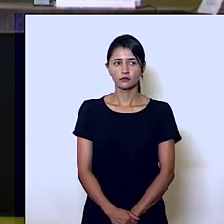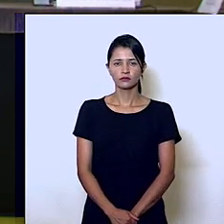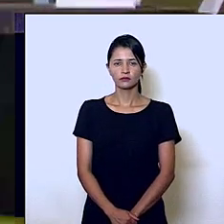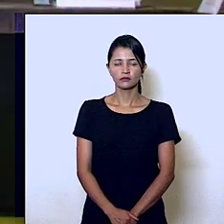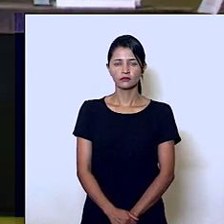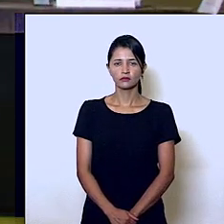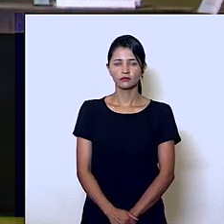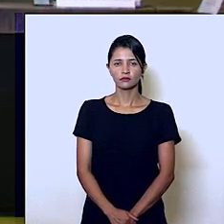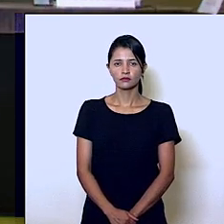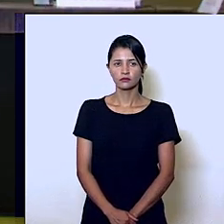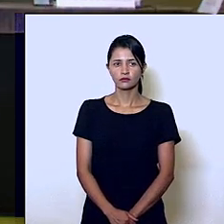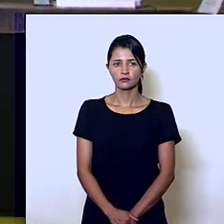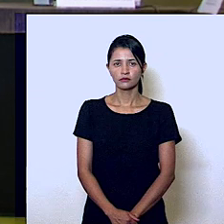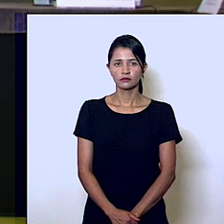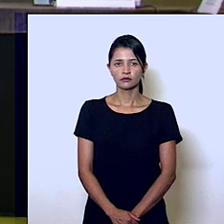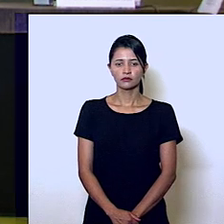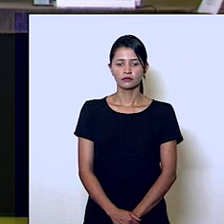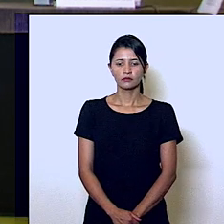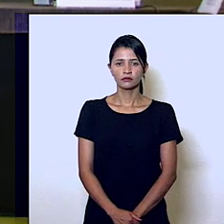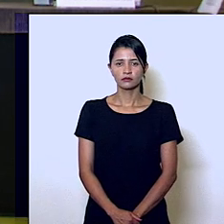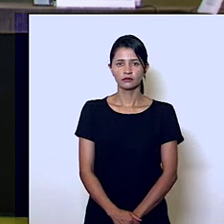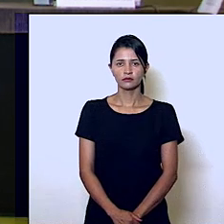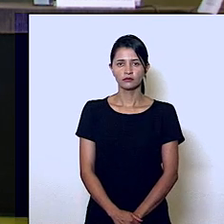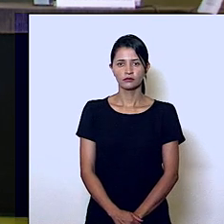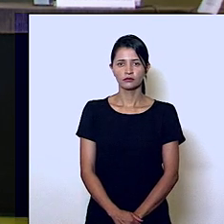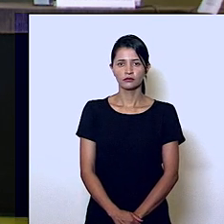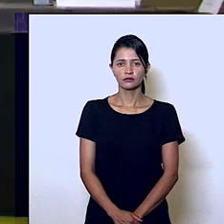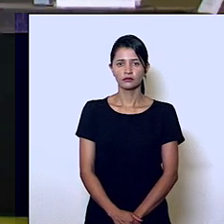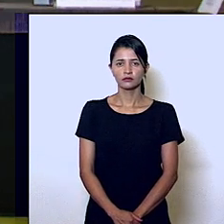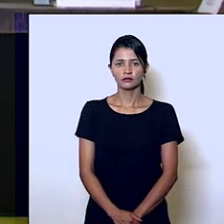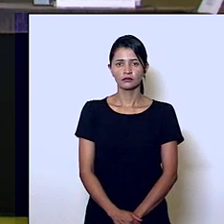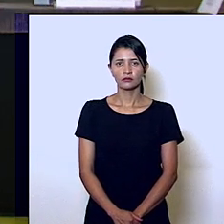Febra e eu já tive um dos convites.